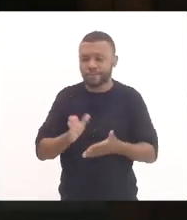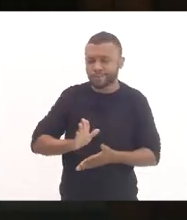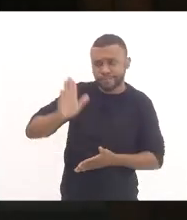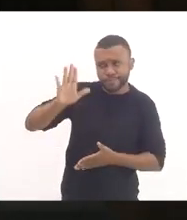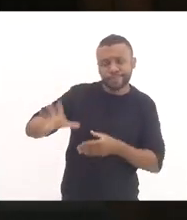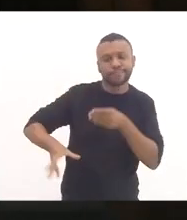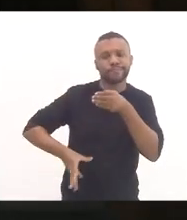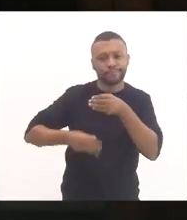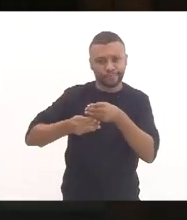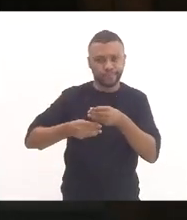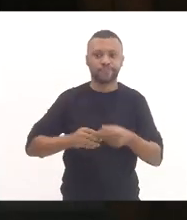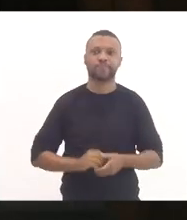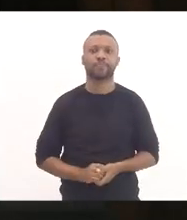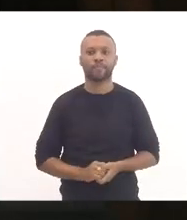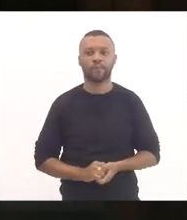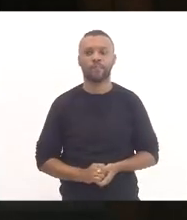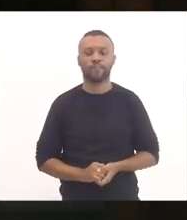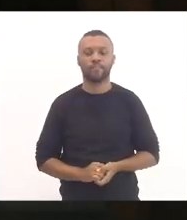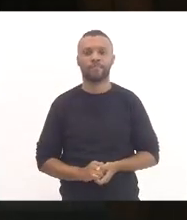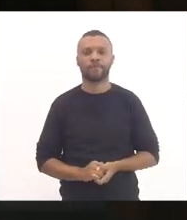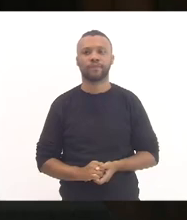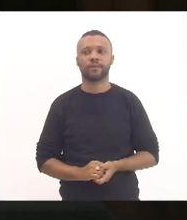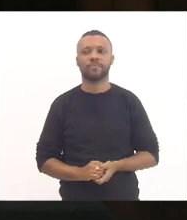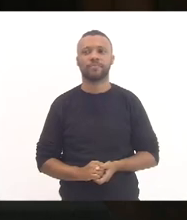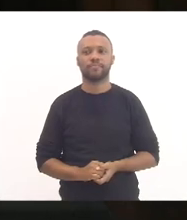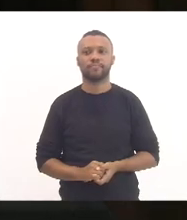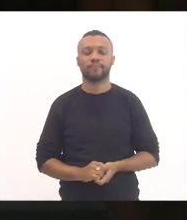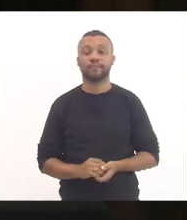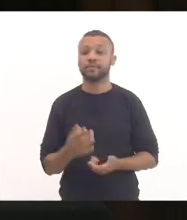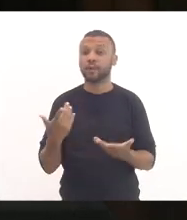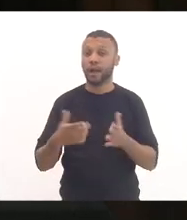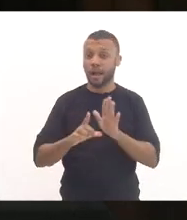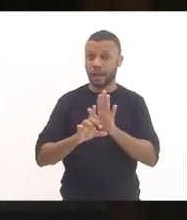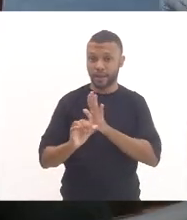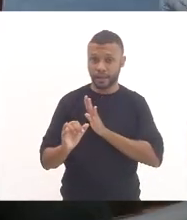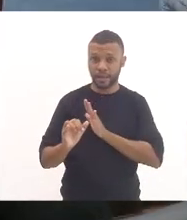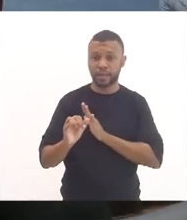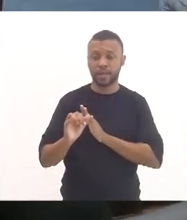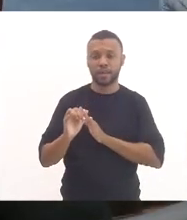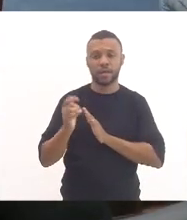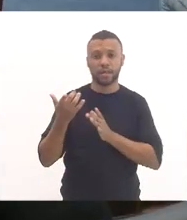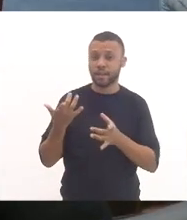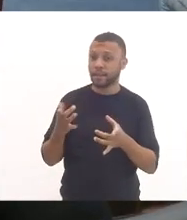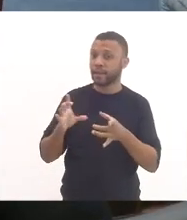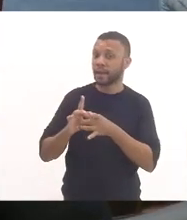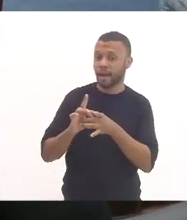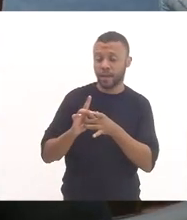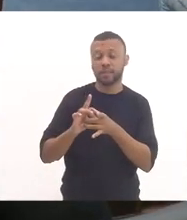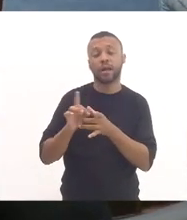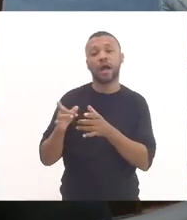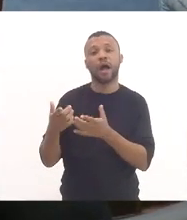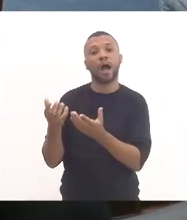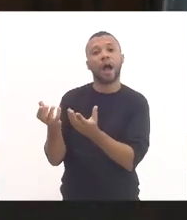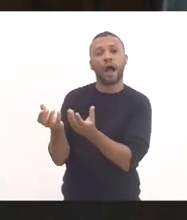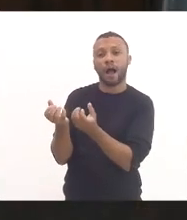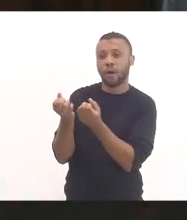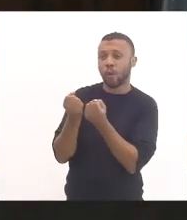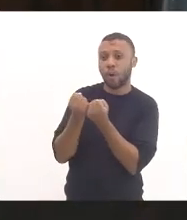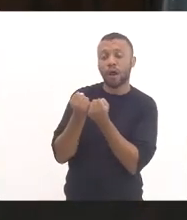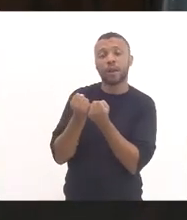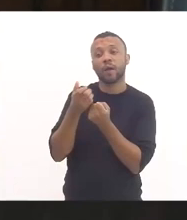parte é Márcio é a lei orgânica acaba acolhendo uma